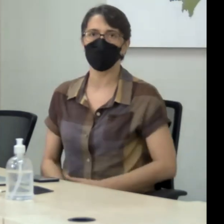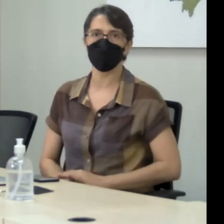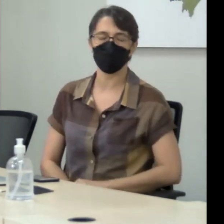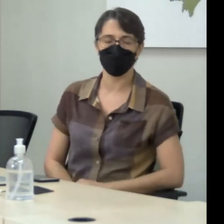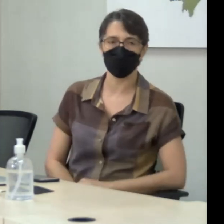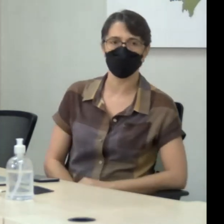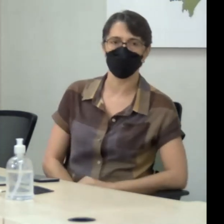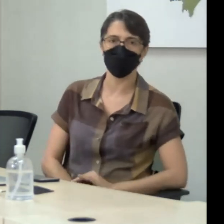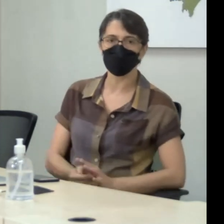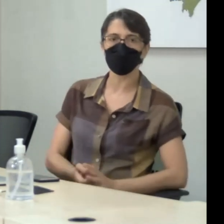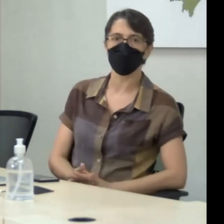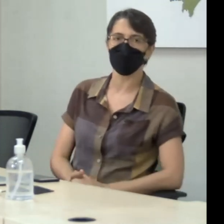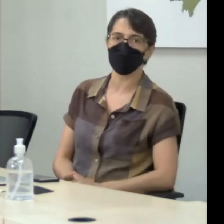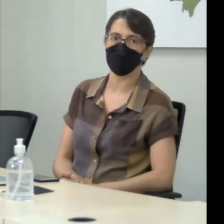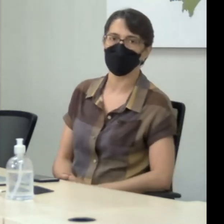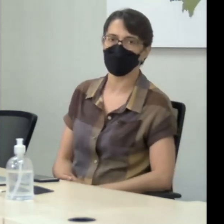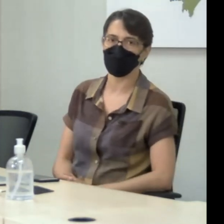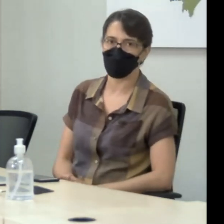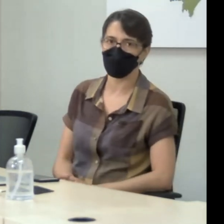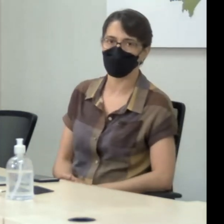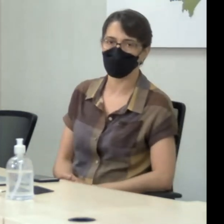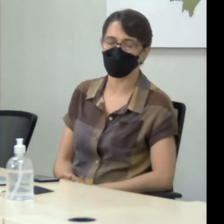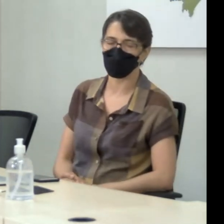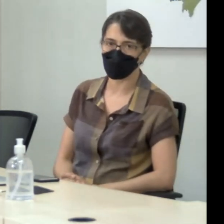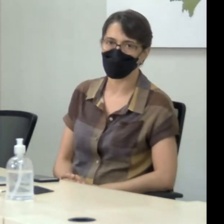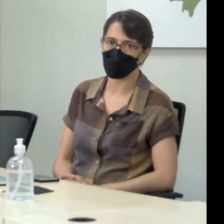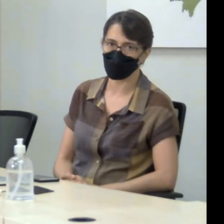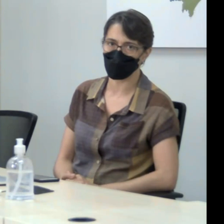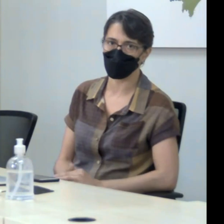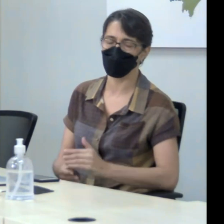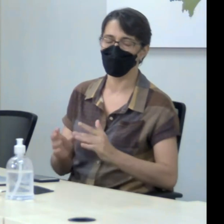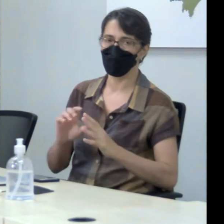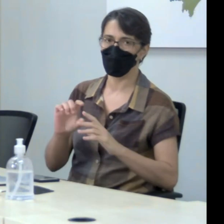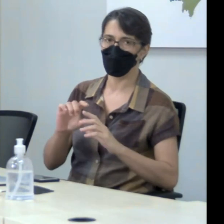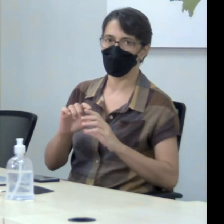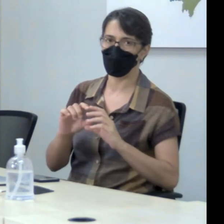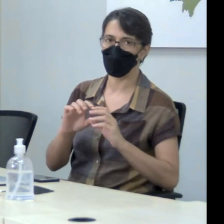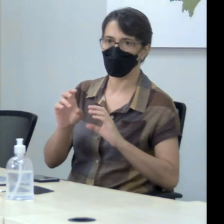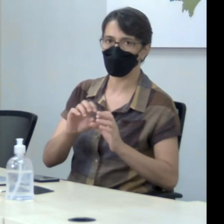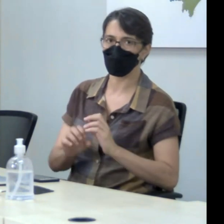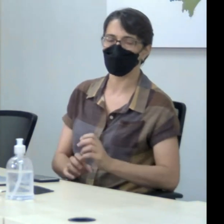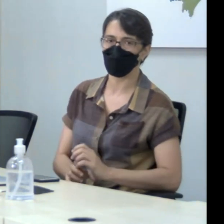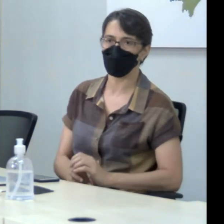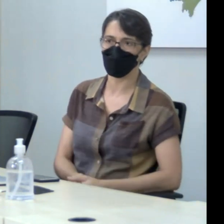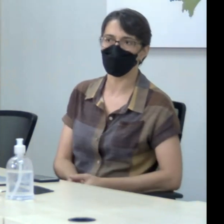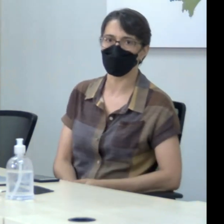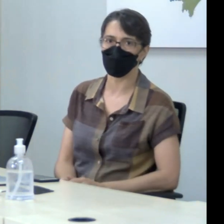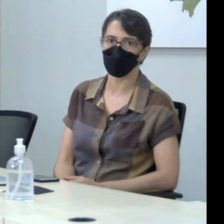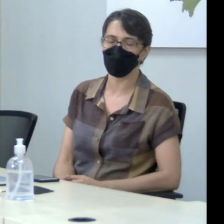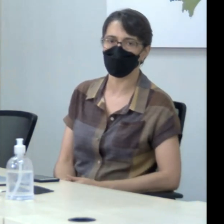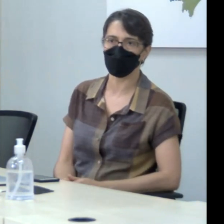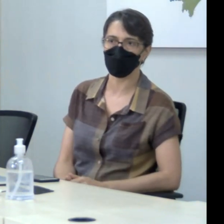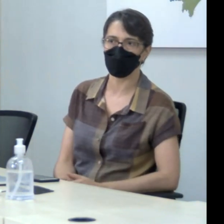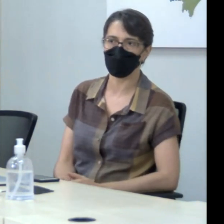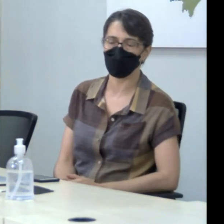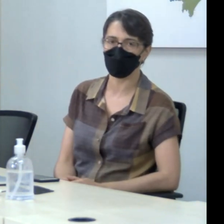com essa relação lendo o código de ética médica você consegue achar Aonde estão os artigos